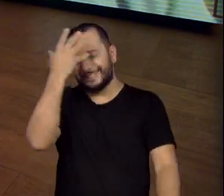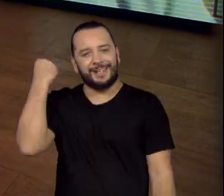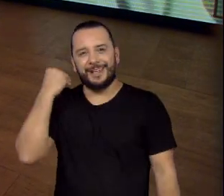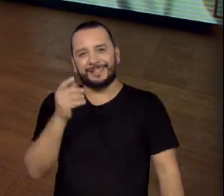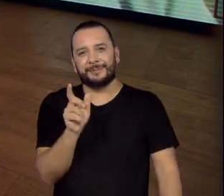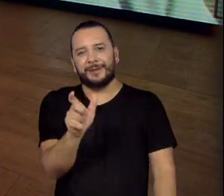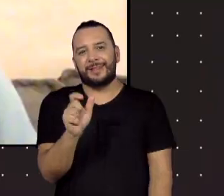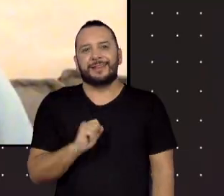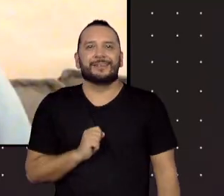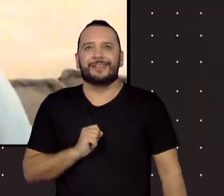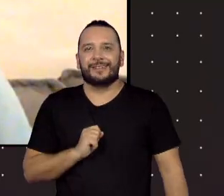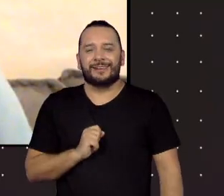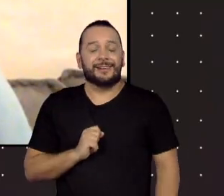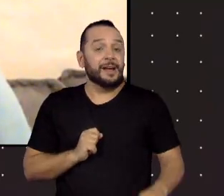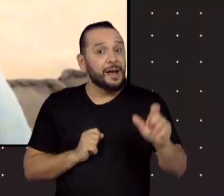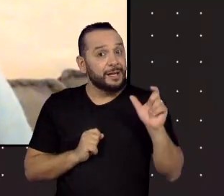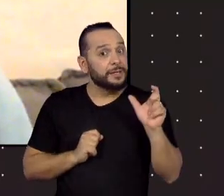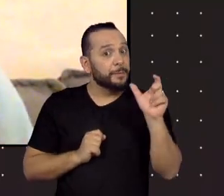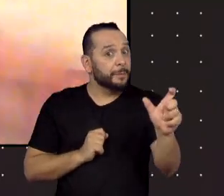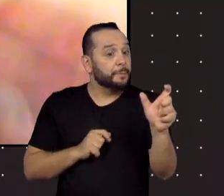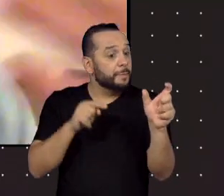E essa palavra fica